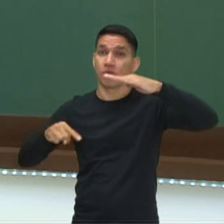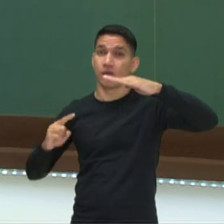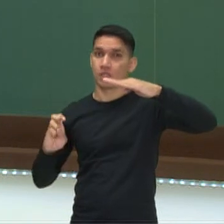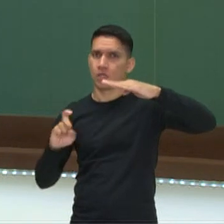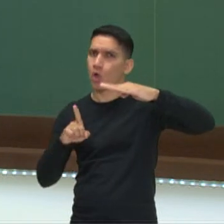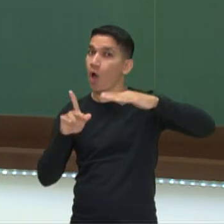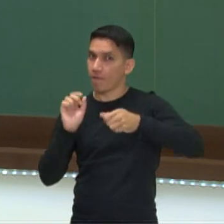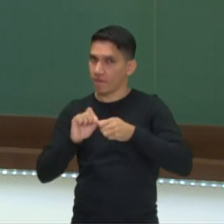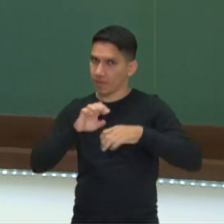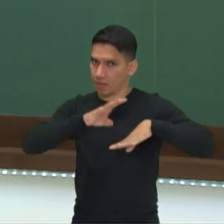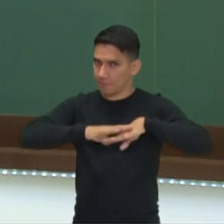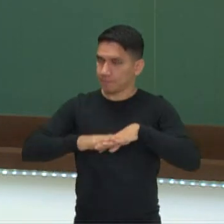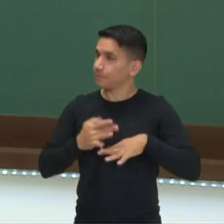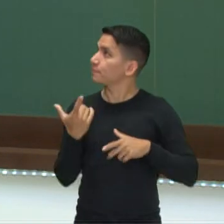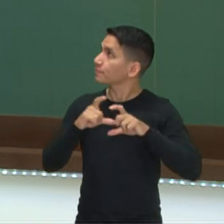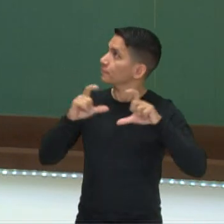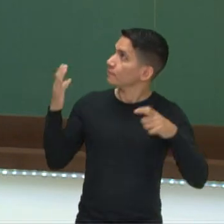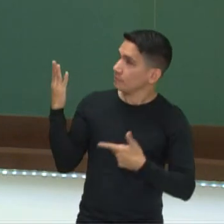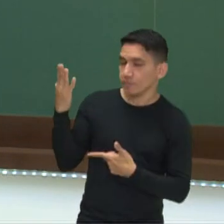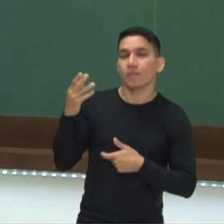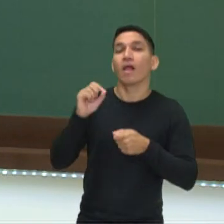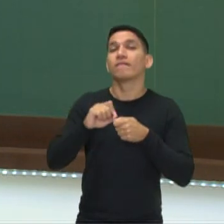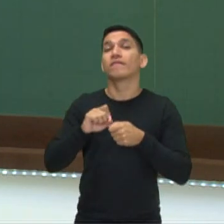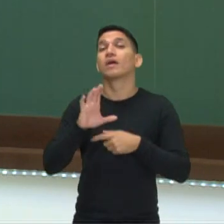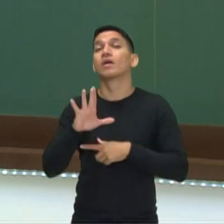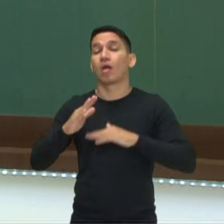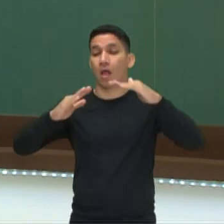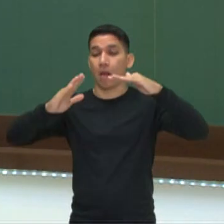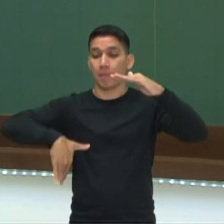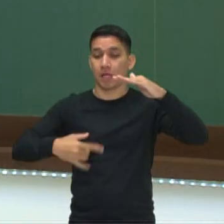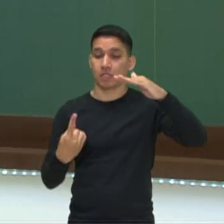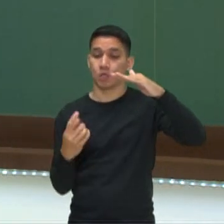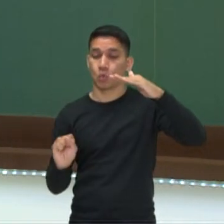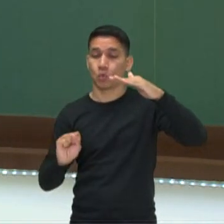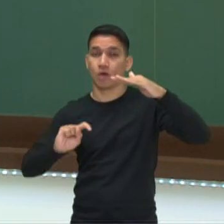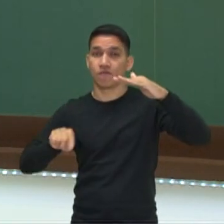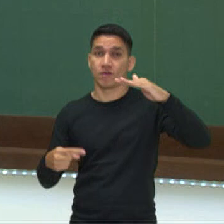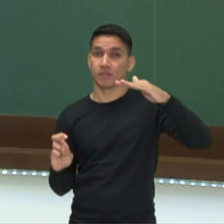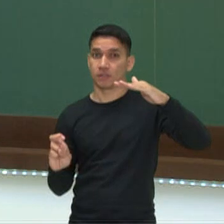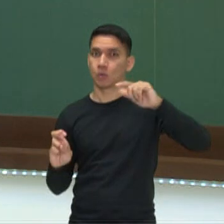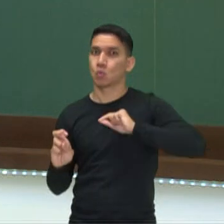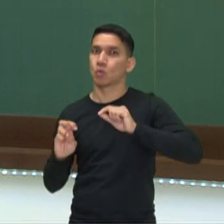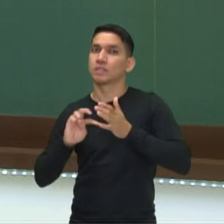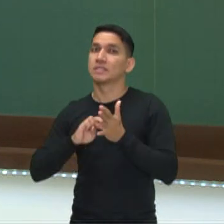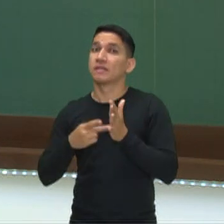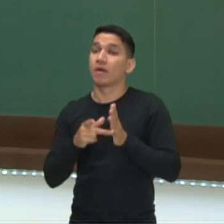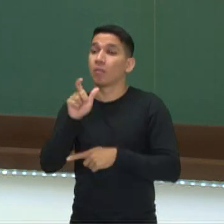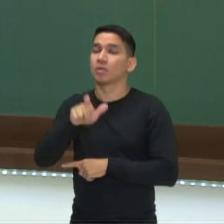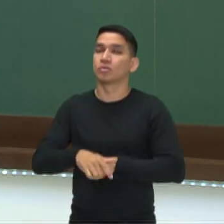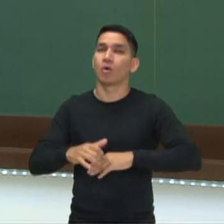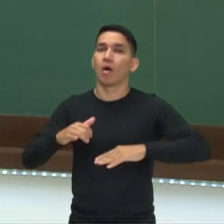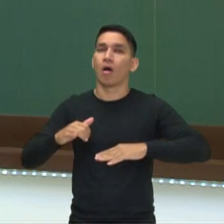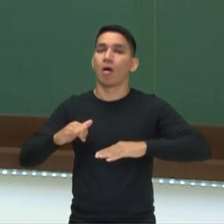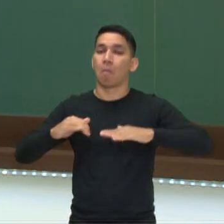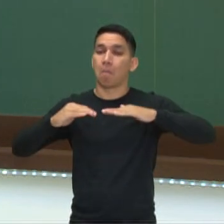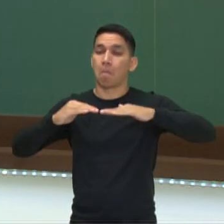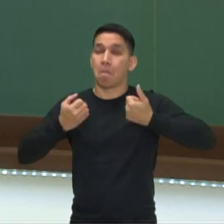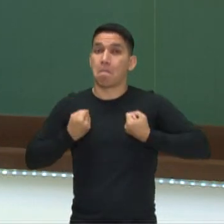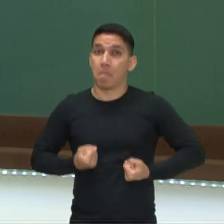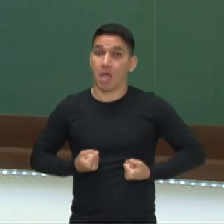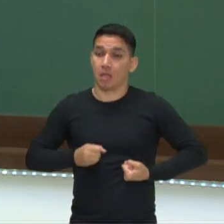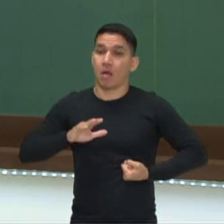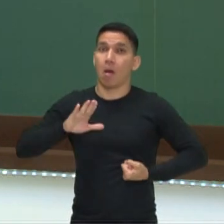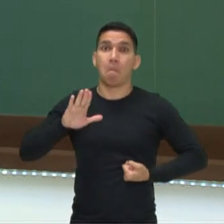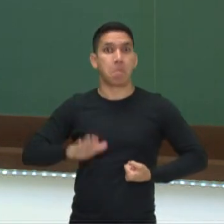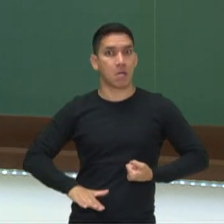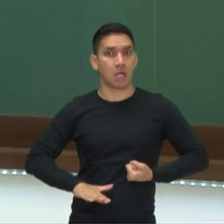você faz essa conta e dá abaixo de 18,5. Significa que a pessoa está abaixo do peso. Se o resultado der